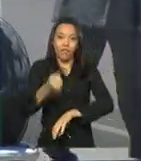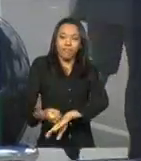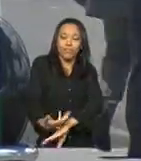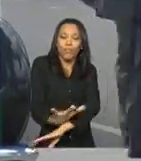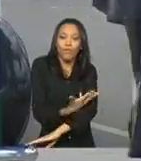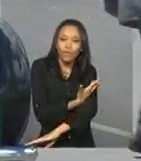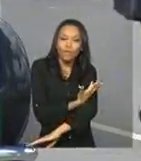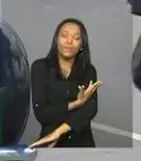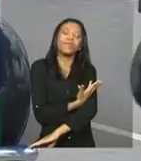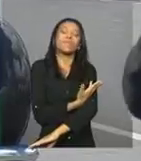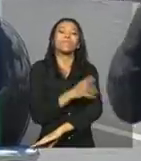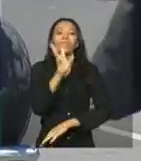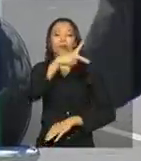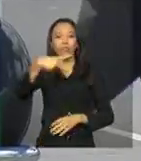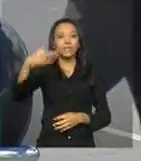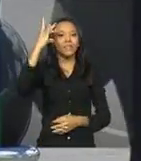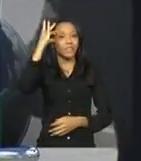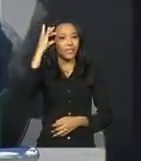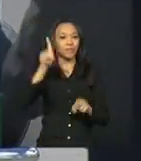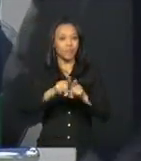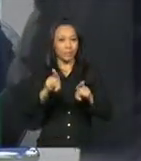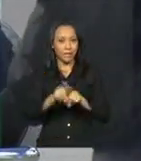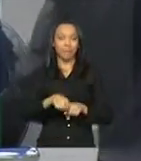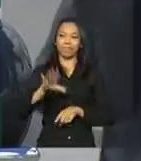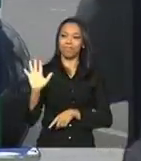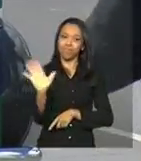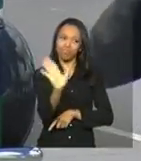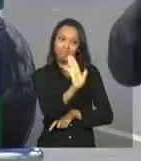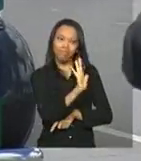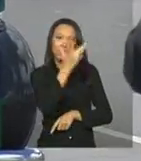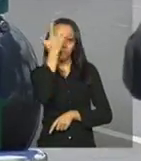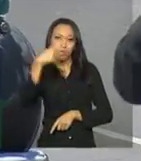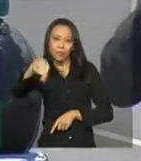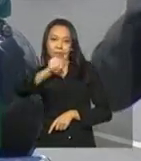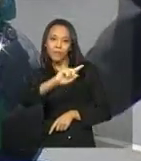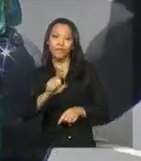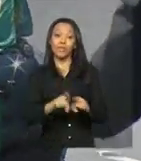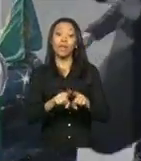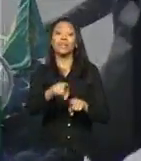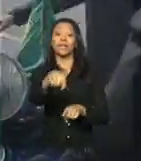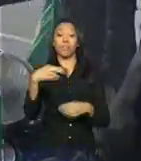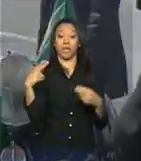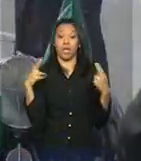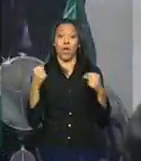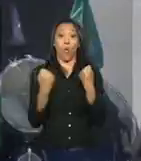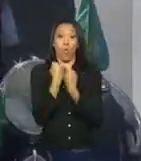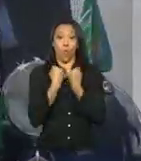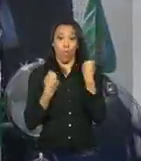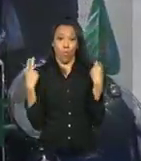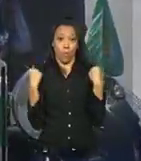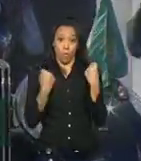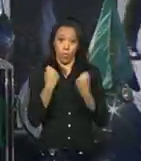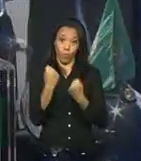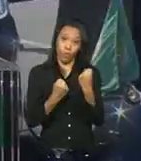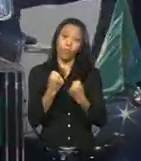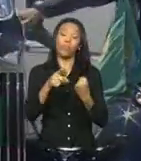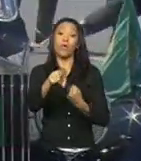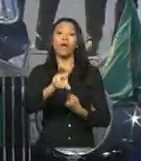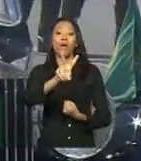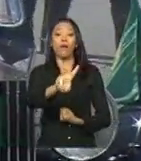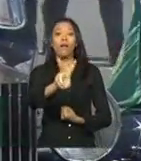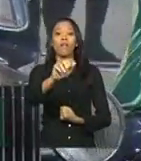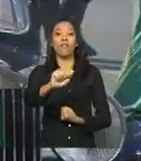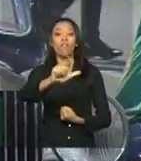emocionado, presidenta Dilma Rousseff acenando. Aí o motorista, o Valdeci da Silva Ribeiro, ele que dirigiu o Rolls-Royce